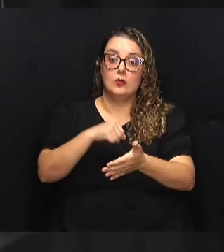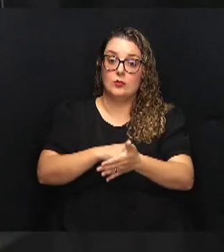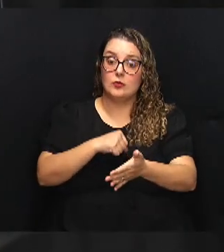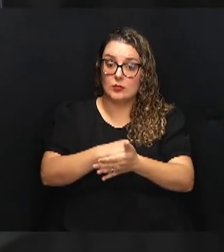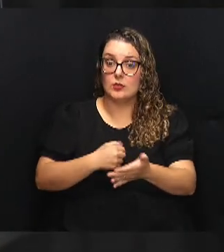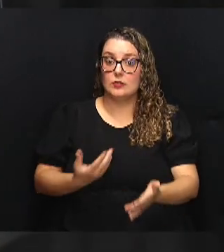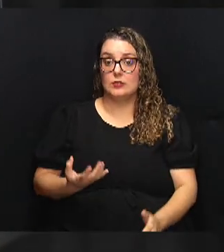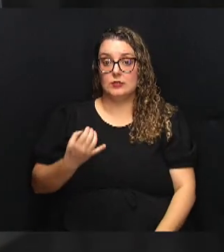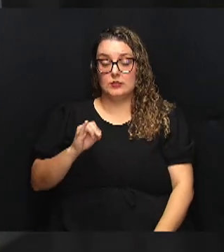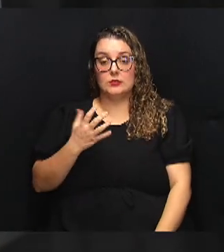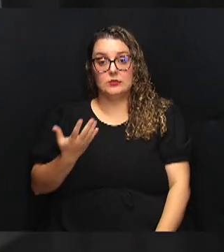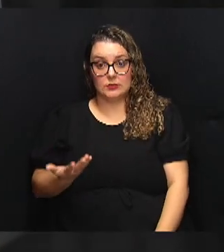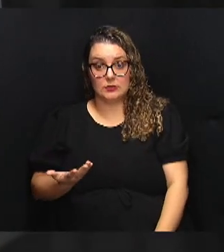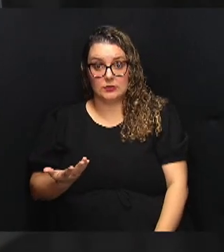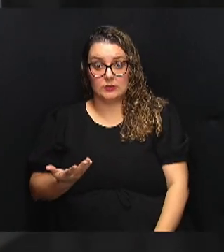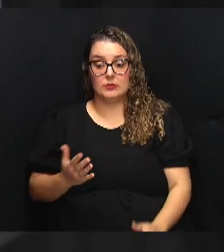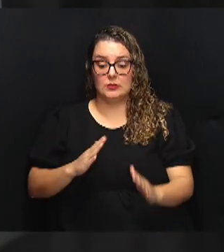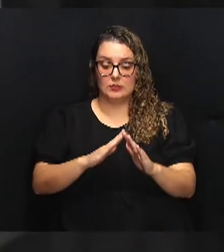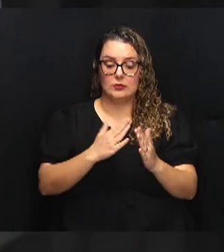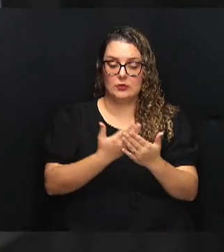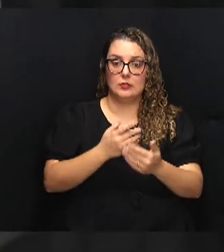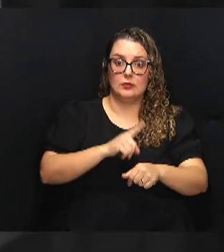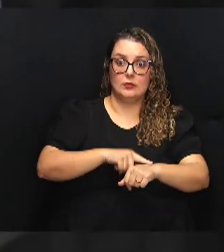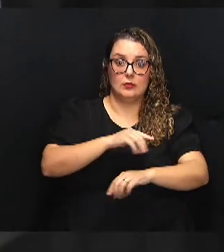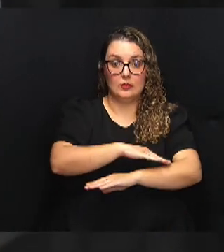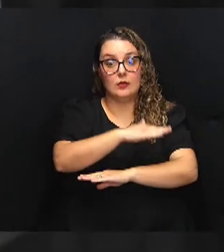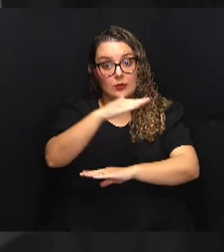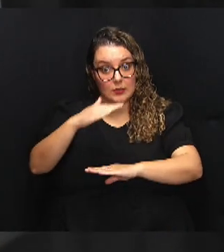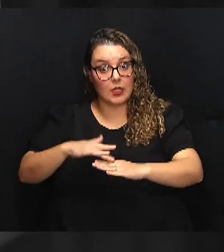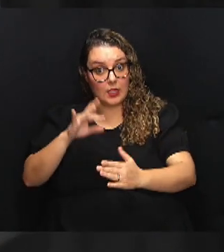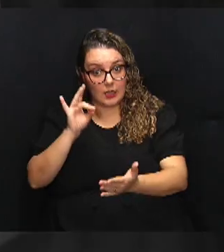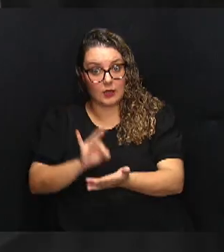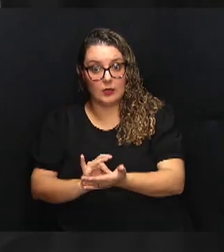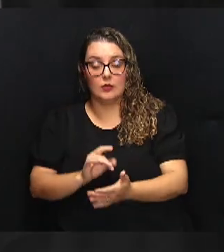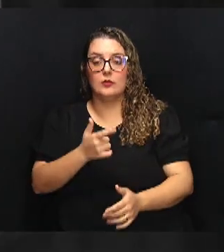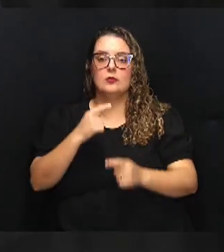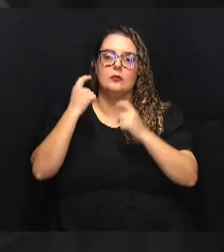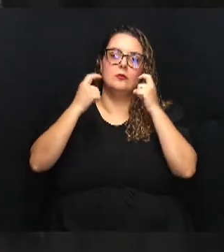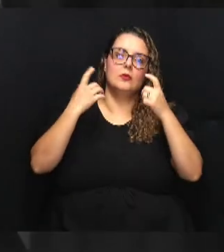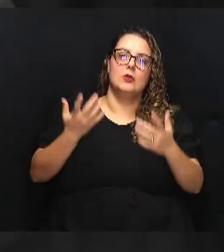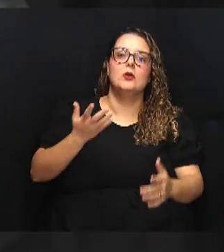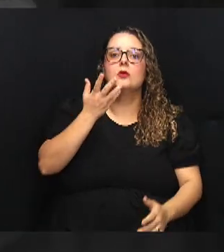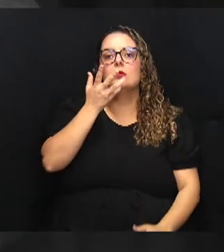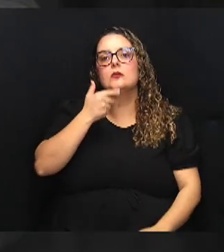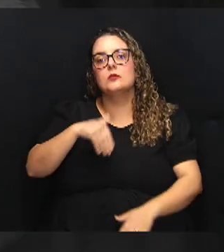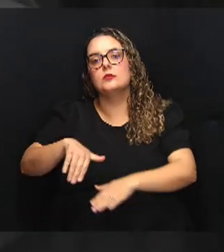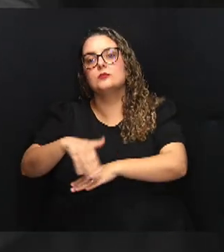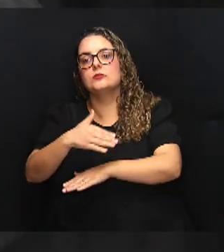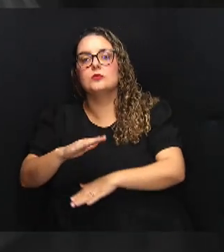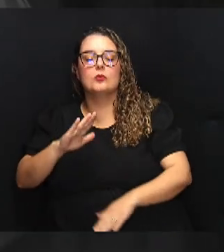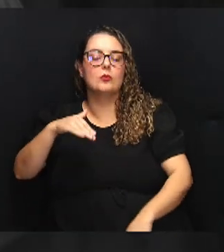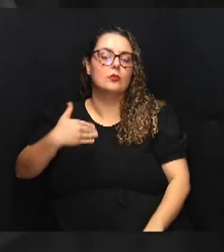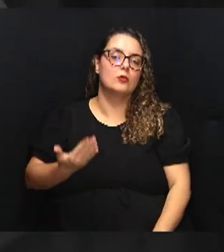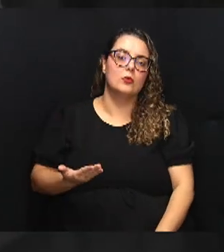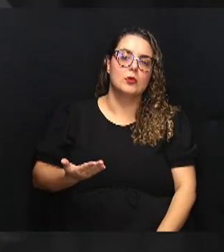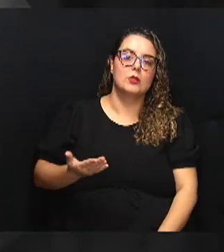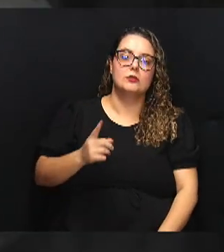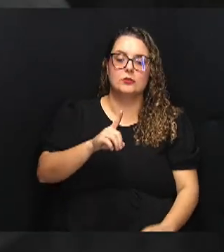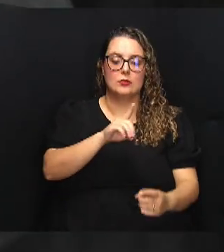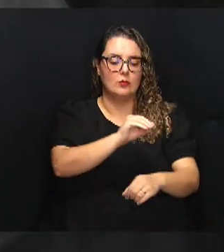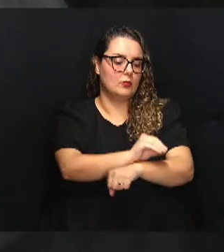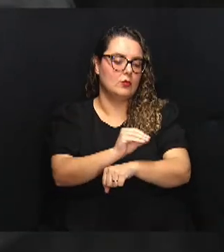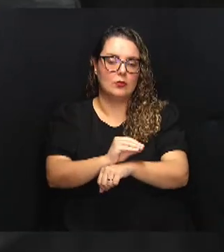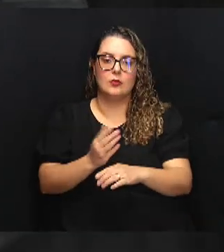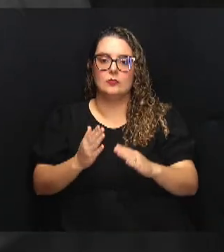se você está na escola em tempo integral, né, você não tem aquela preocupação da criança estar na rua, ou da criança não estar sendo bem cuidada